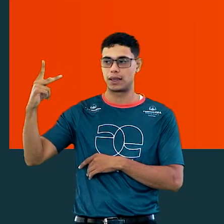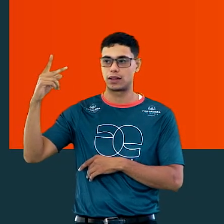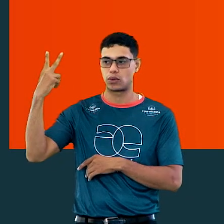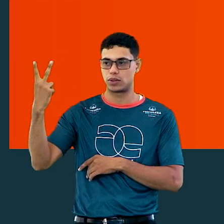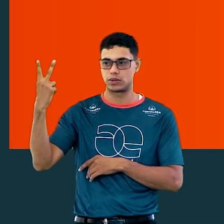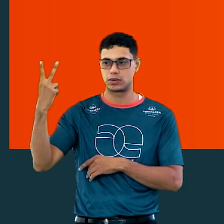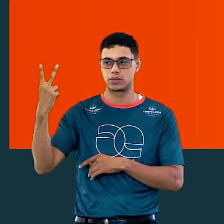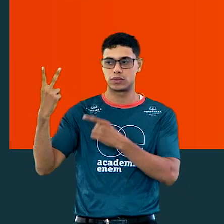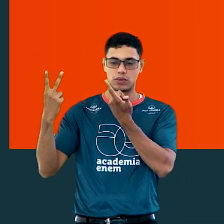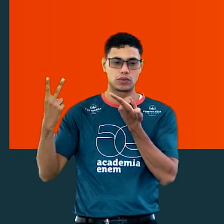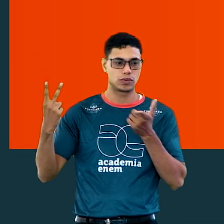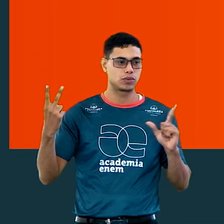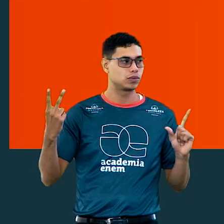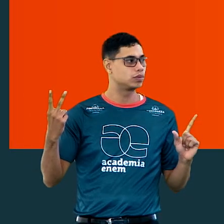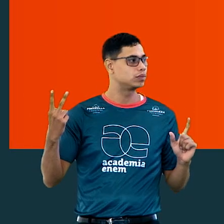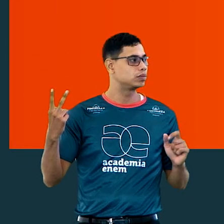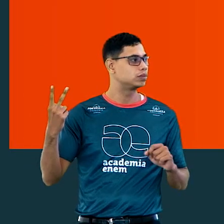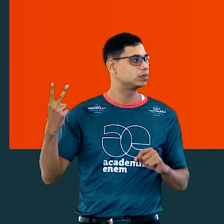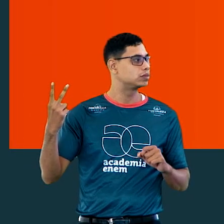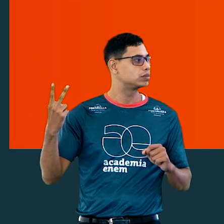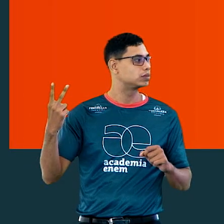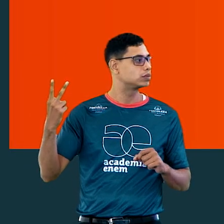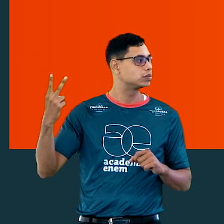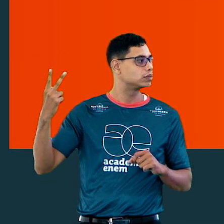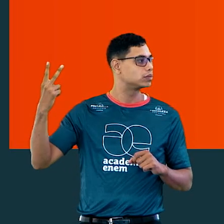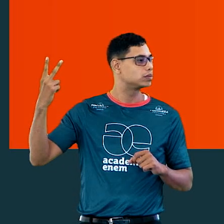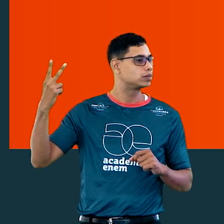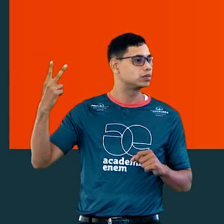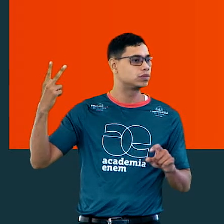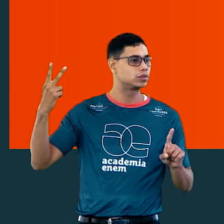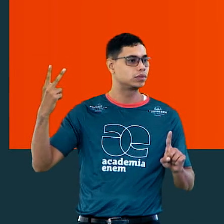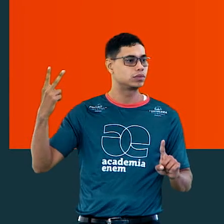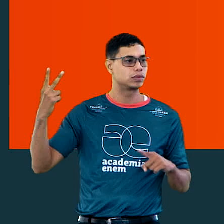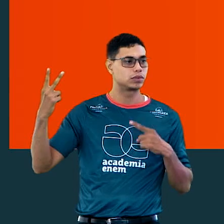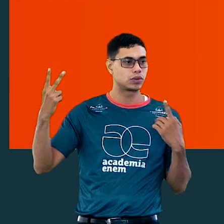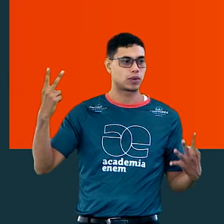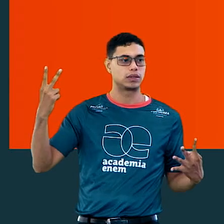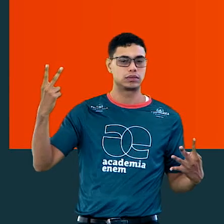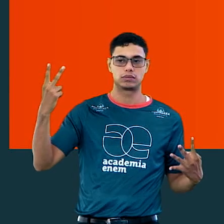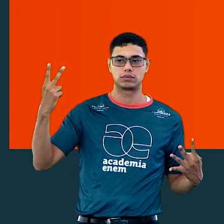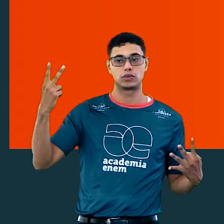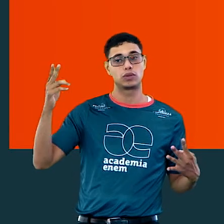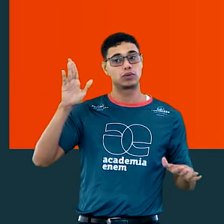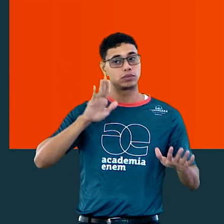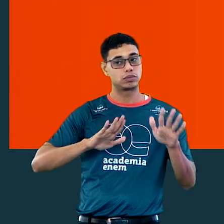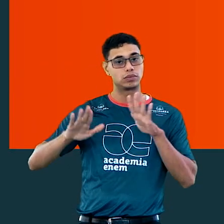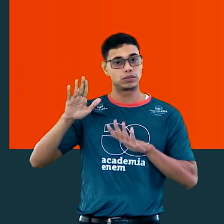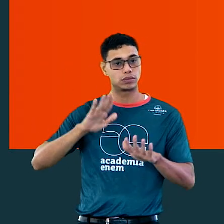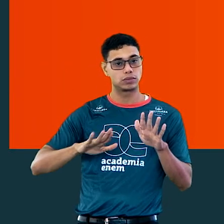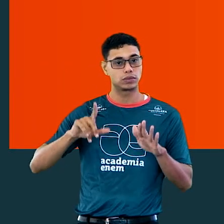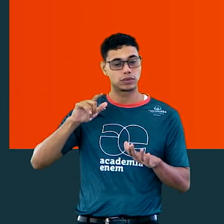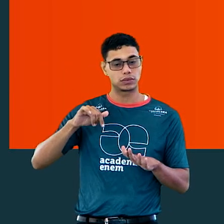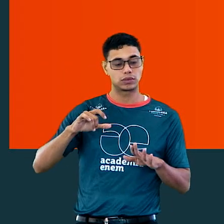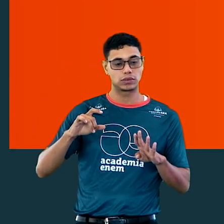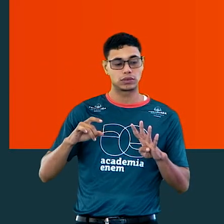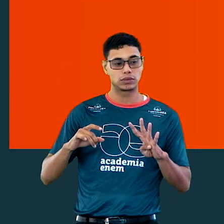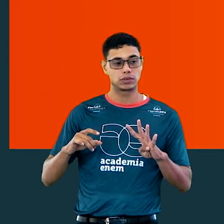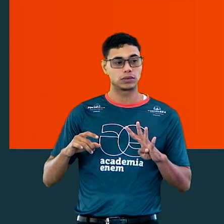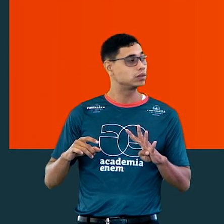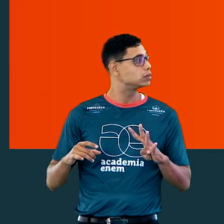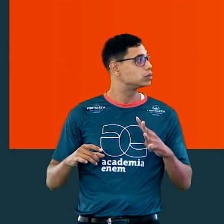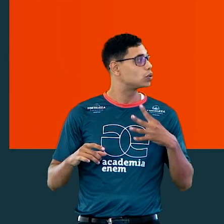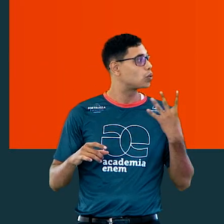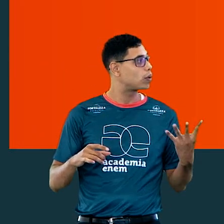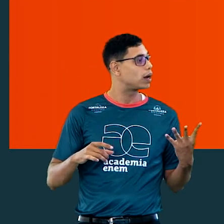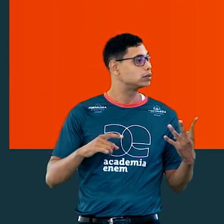e escolhi esse mesmo onde a DDP é 2, que a corrente é 4. Agora, cuidado. É 4 vezes 10 a